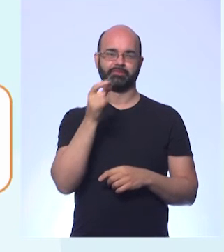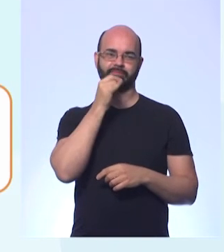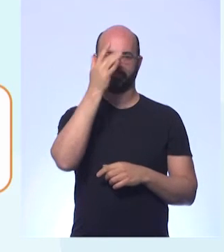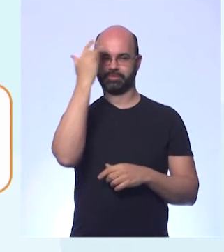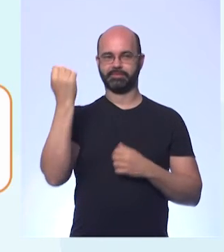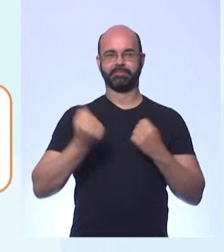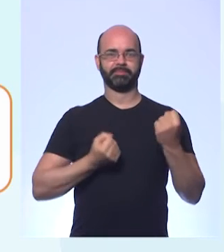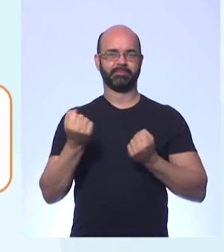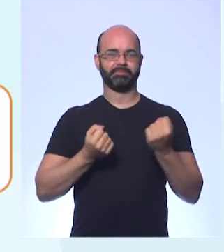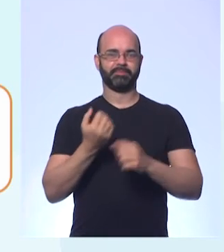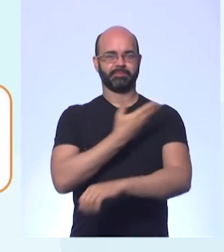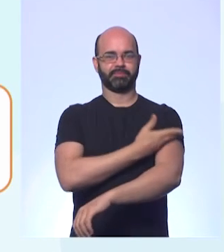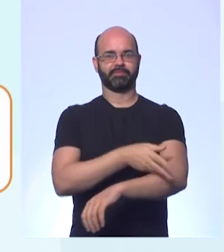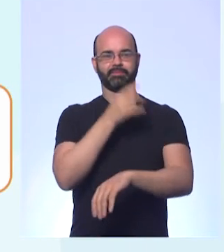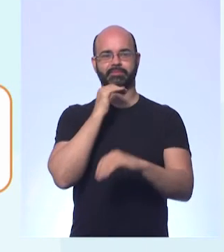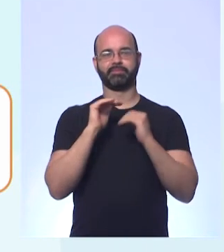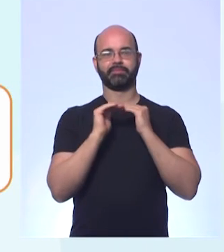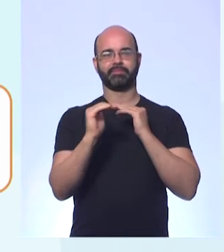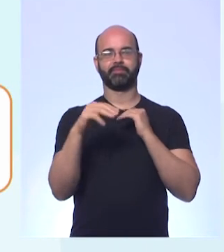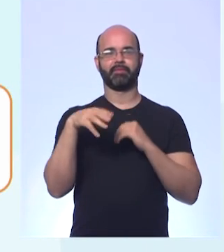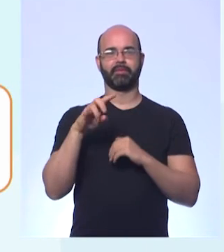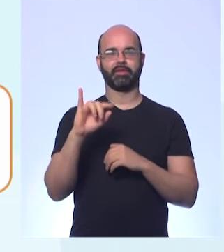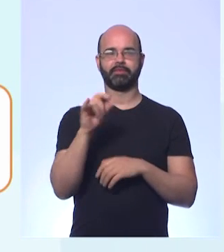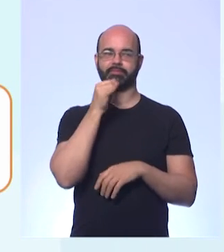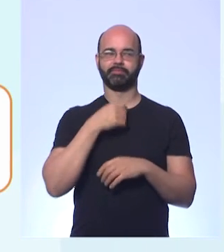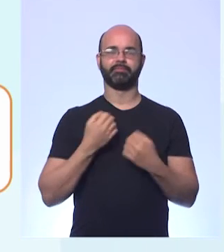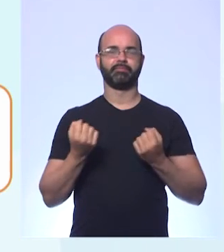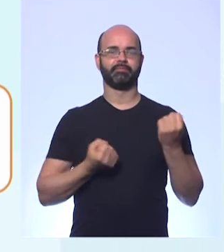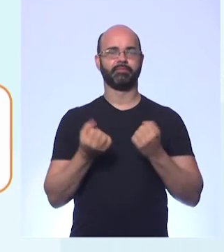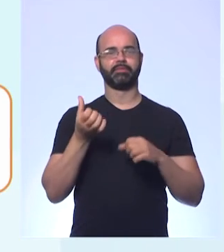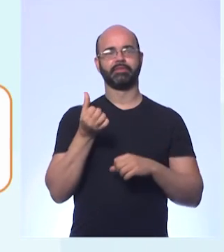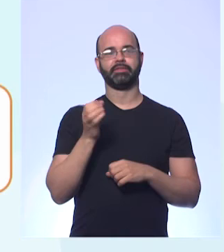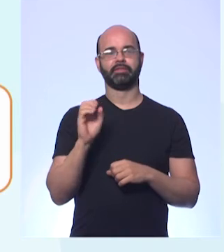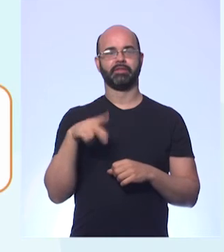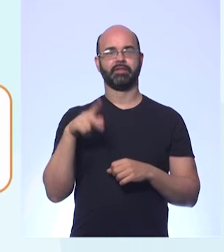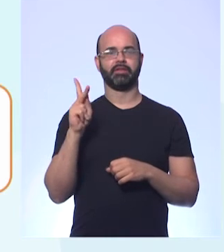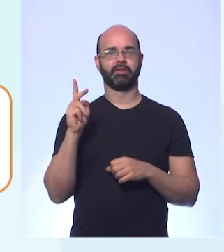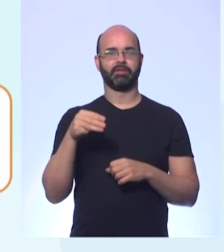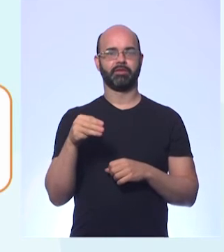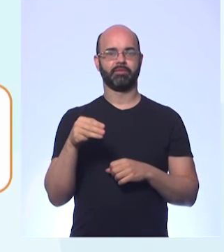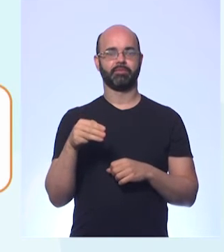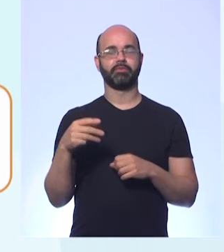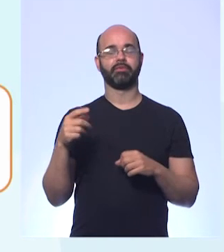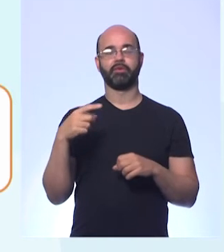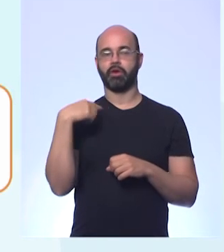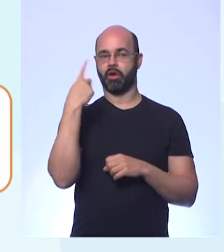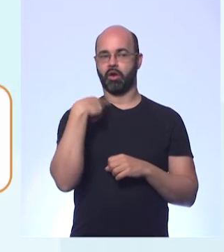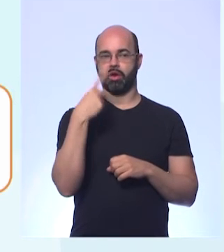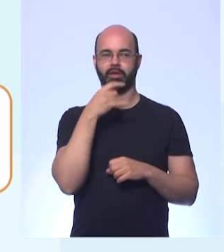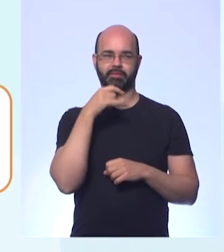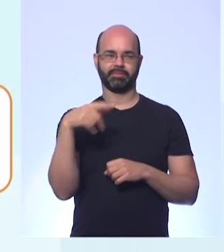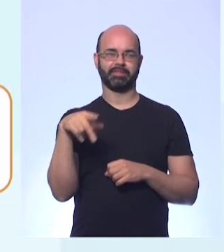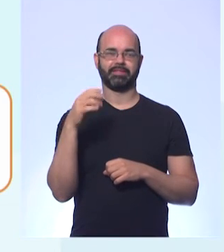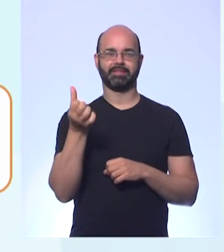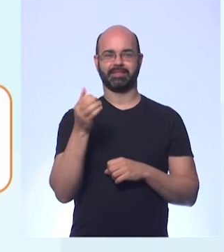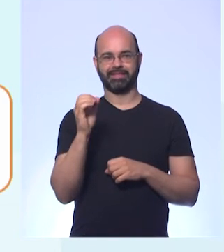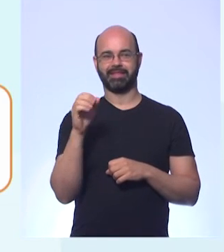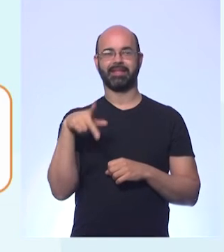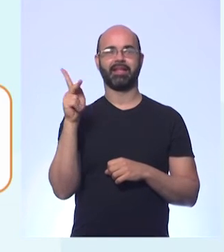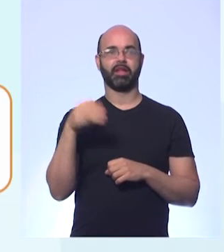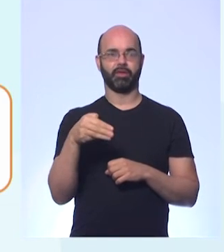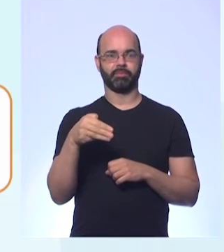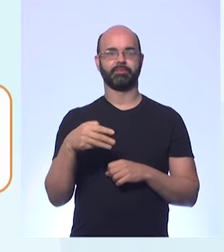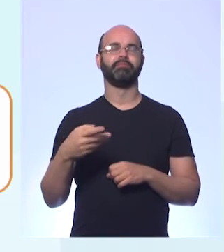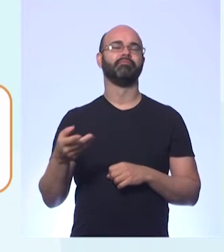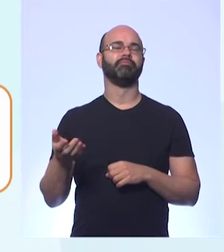Fala o seguinte, ó, que um carro está andando 60 km por hora. Significa que a cada hora que passa,